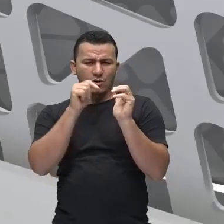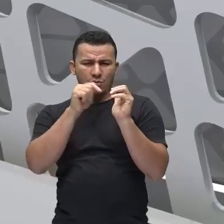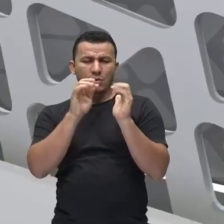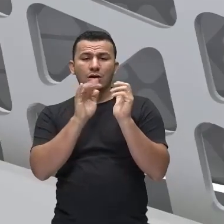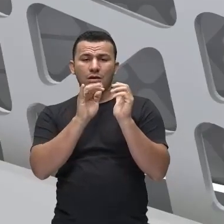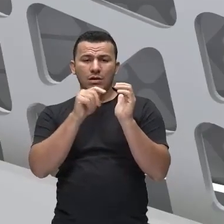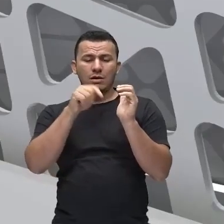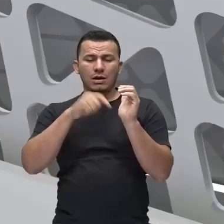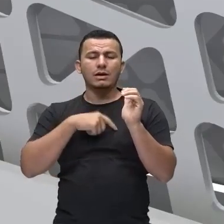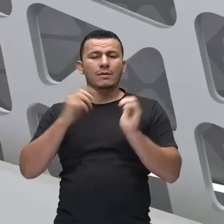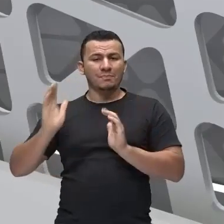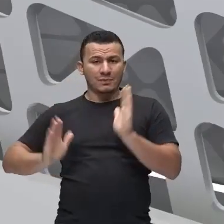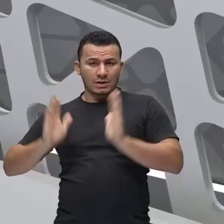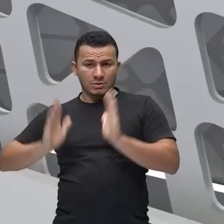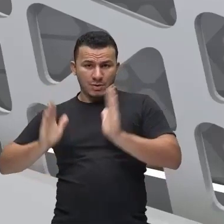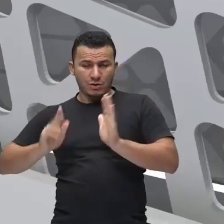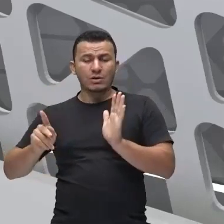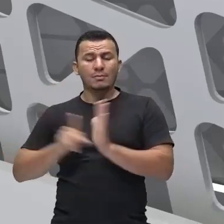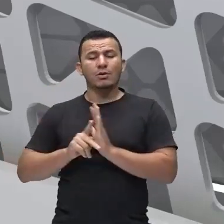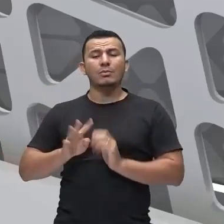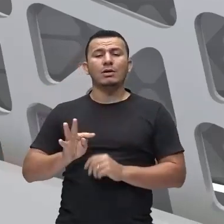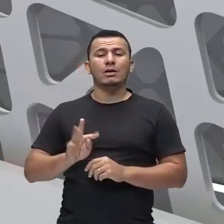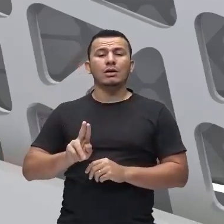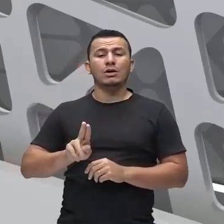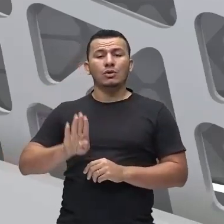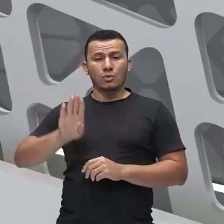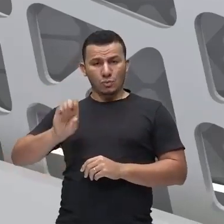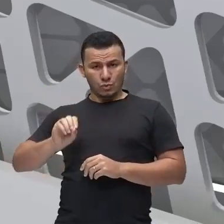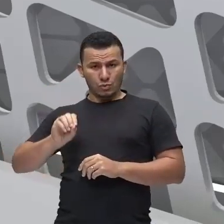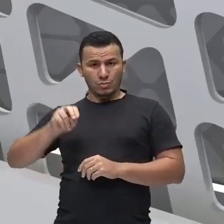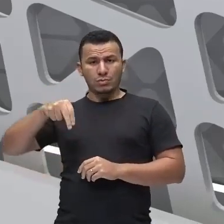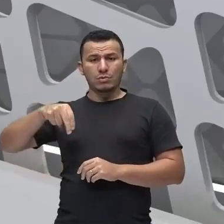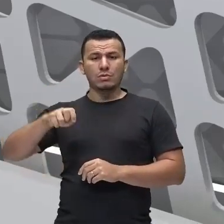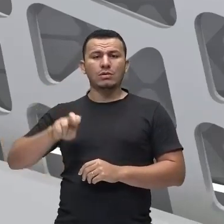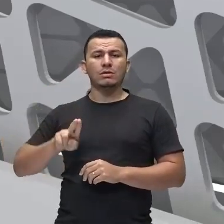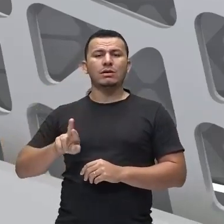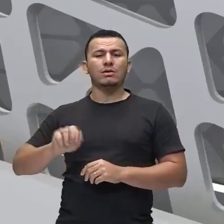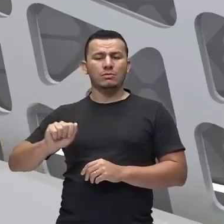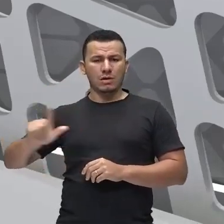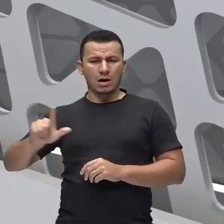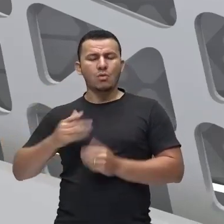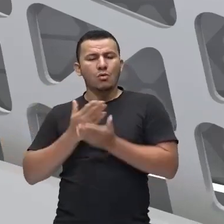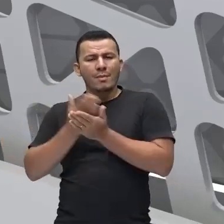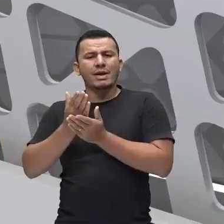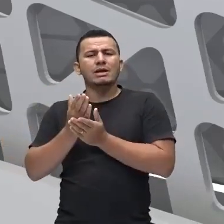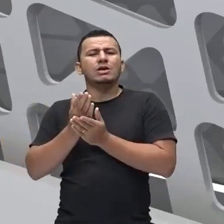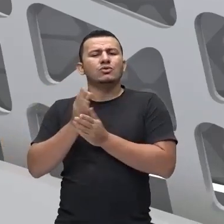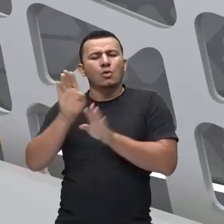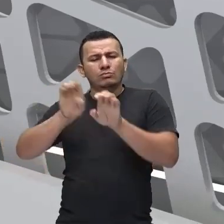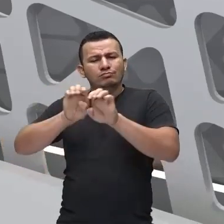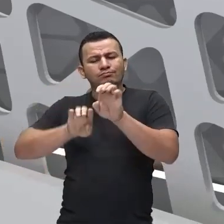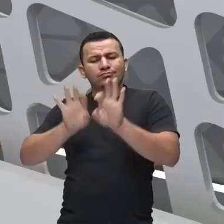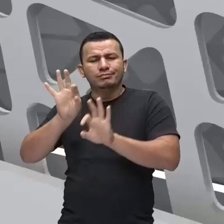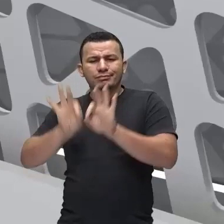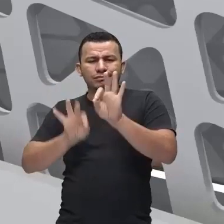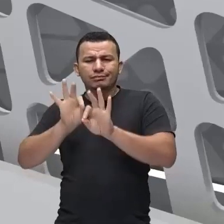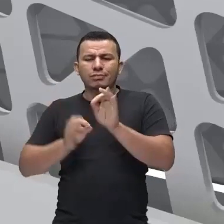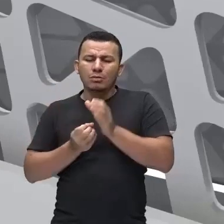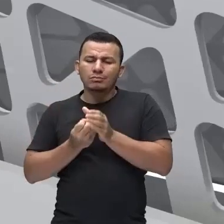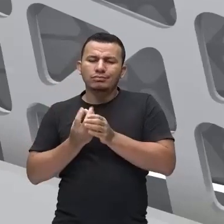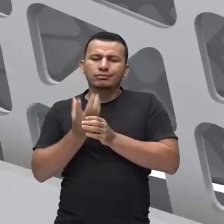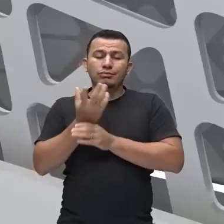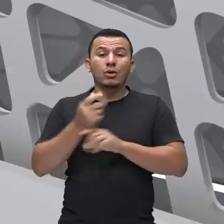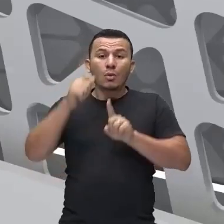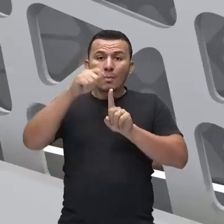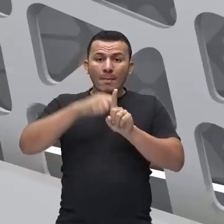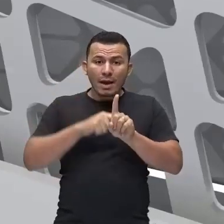nessa fase, o tubo neural está se formando. Essa etapa acontece por volta do 1º mês, tá?